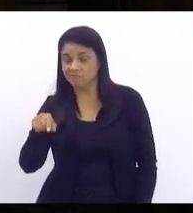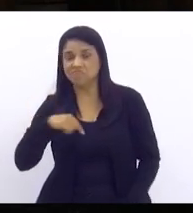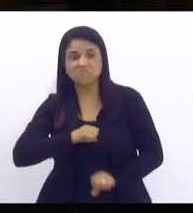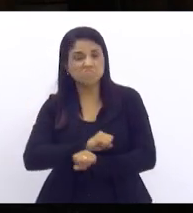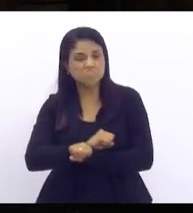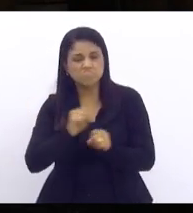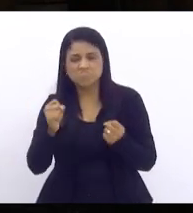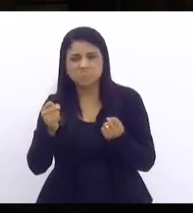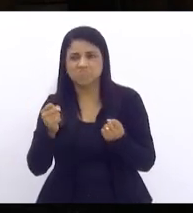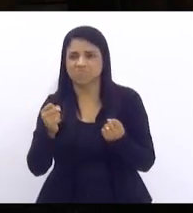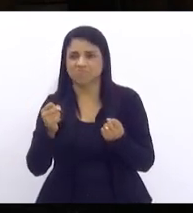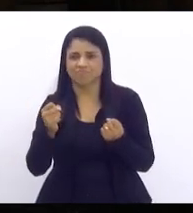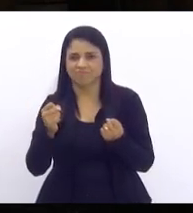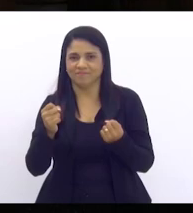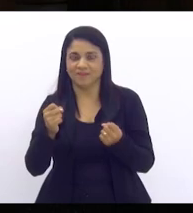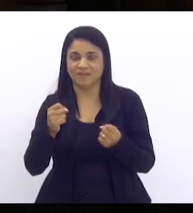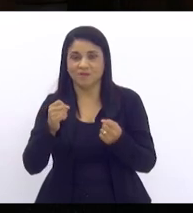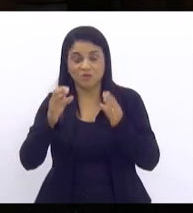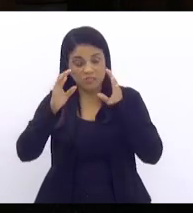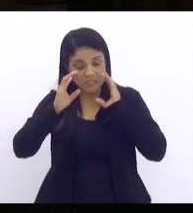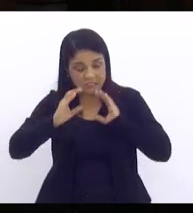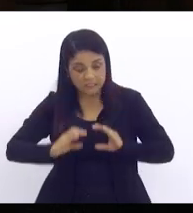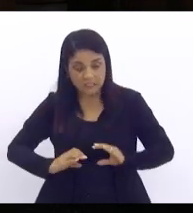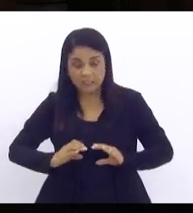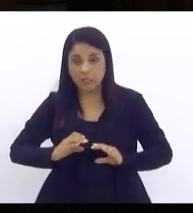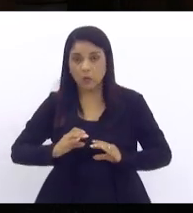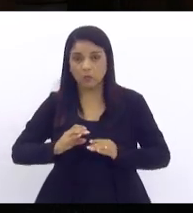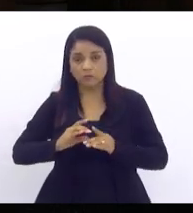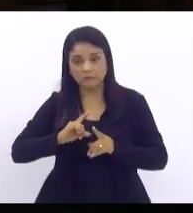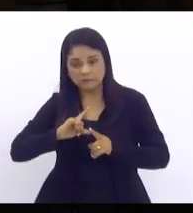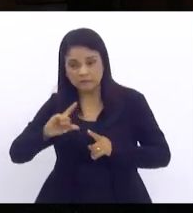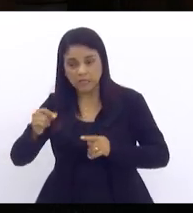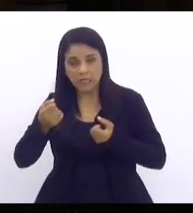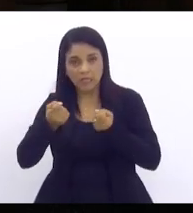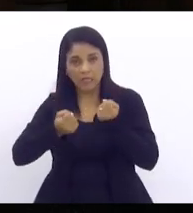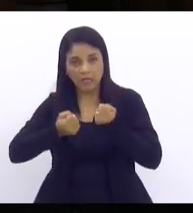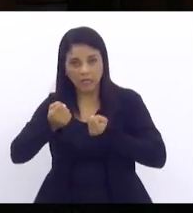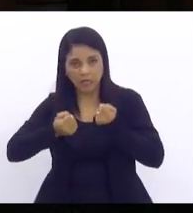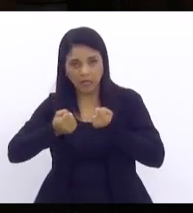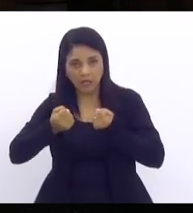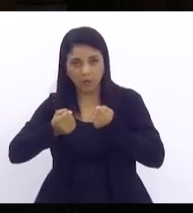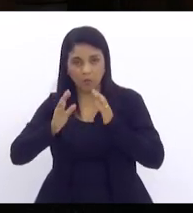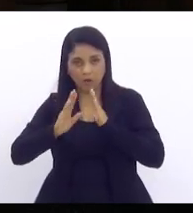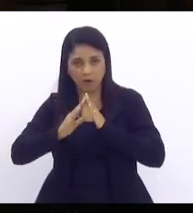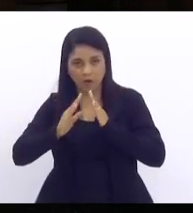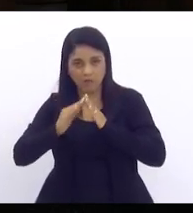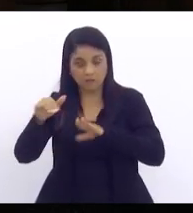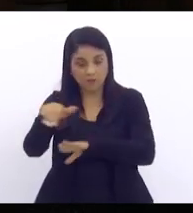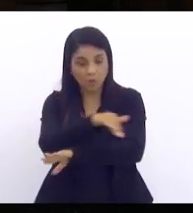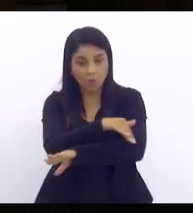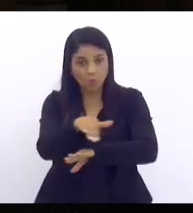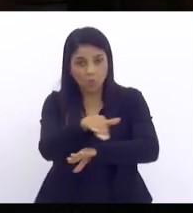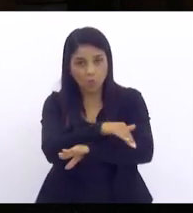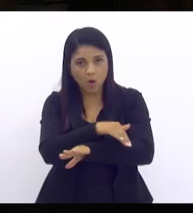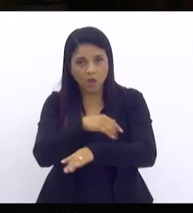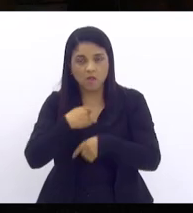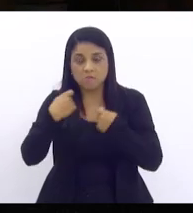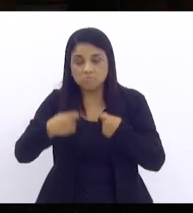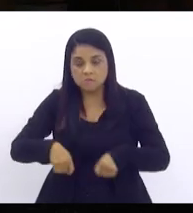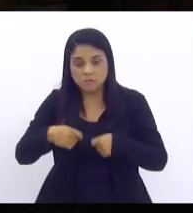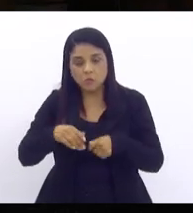é impossível, presidente, hoje um cidadão sair da sua casa com o seu carro, passar pelas ruas. E tem que estar fazendo zigue-zague